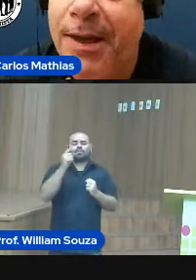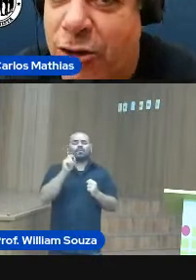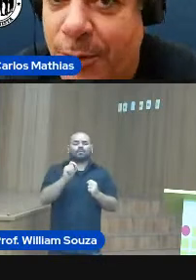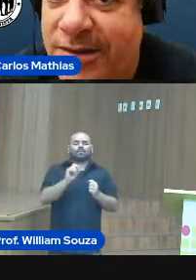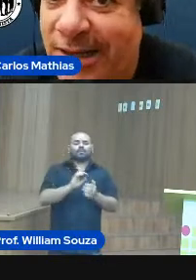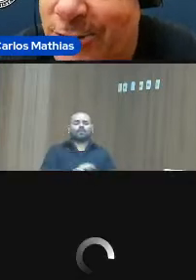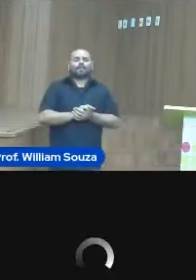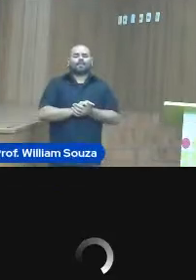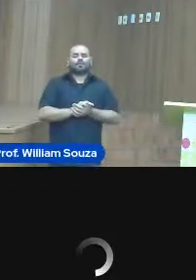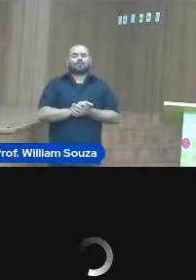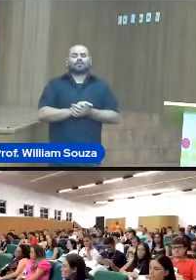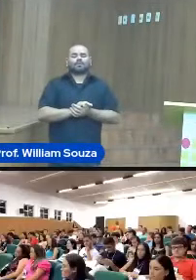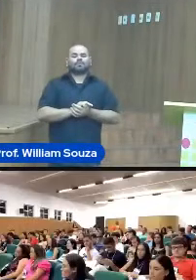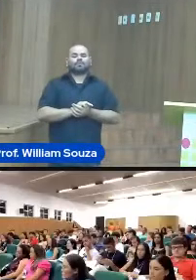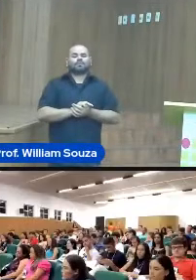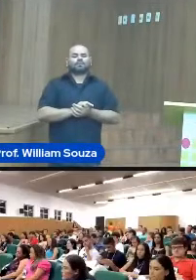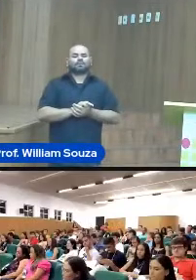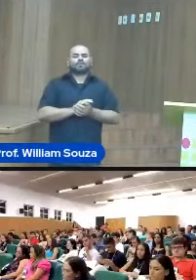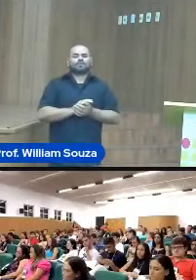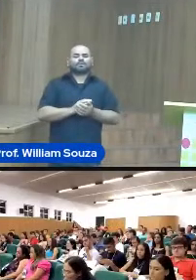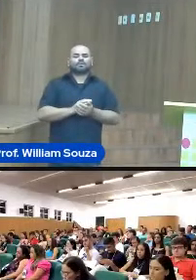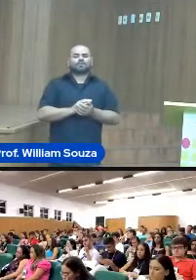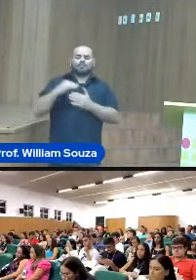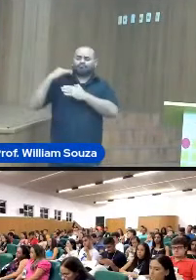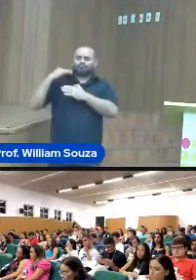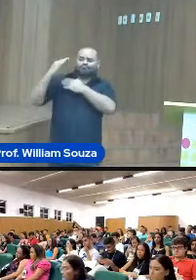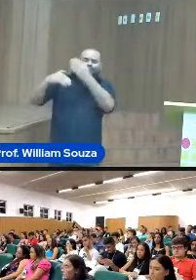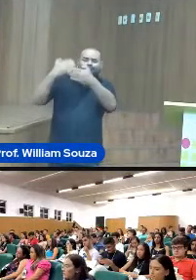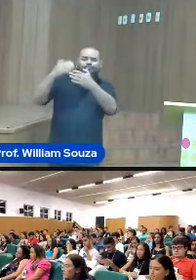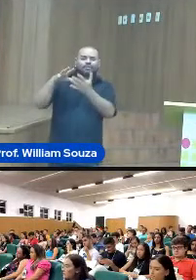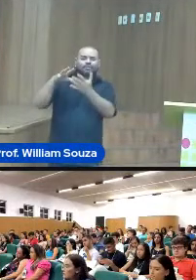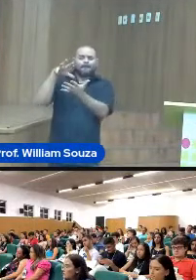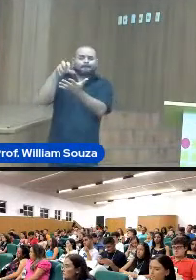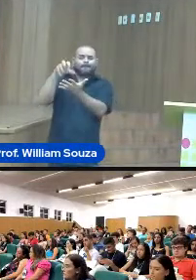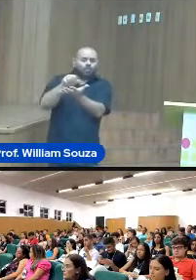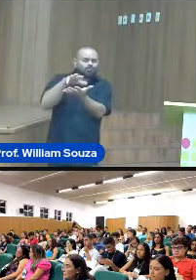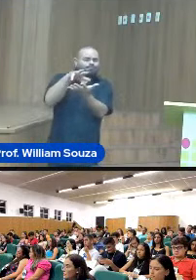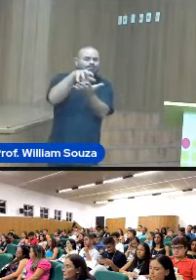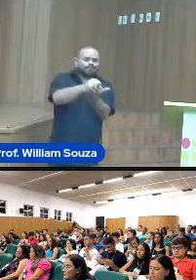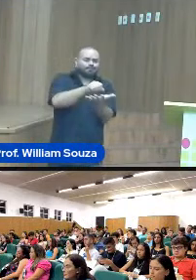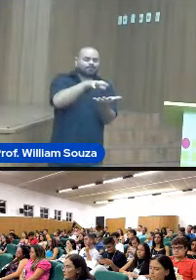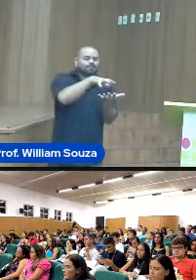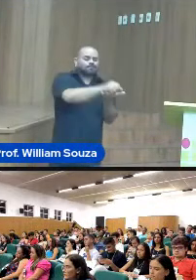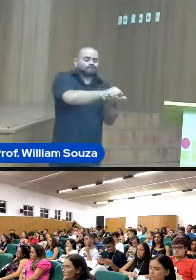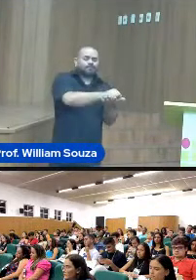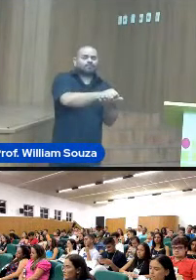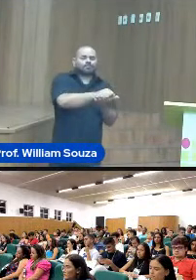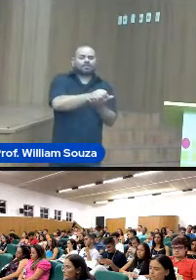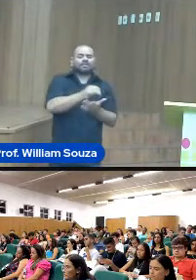situadas pelos processos coloniais. Então, quer dizer, quando a gente olha, por exemplo,